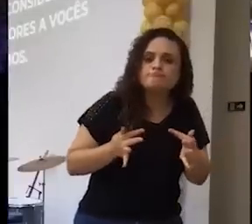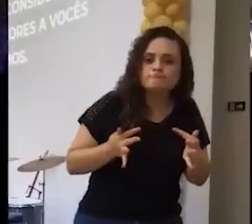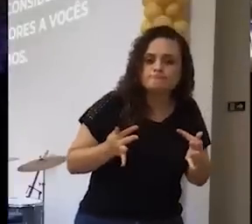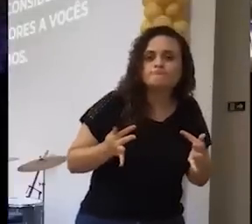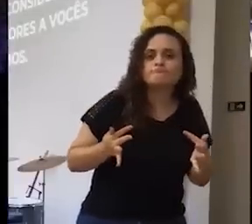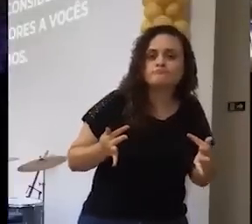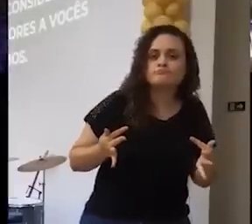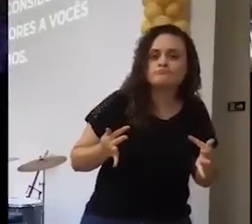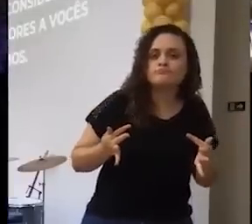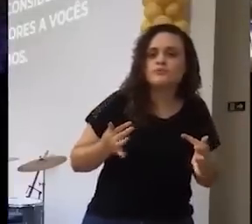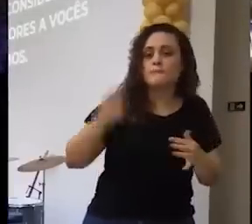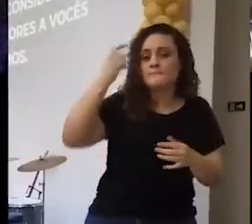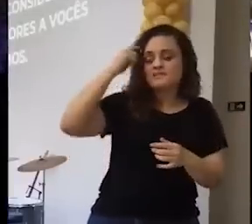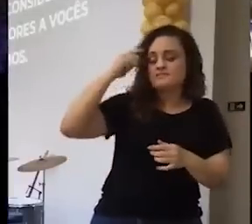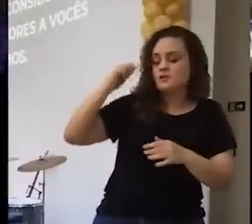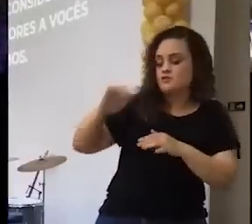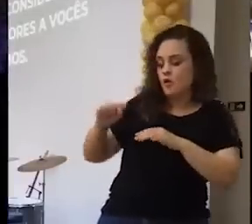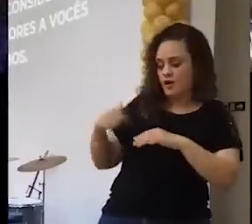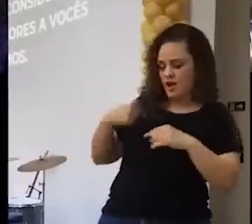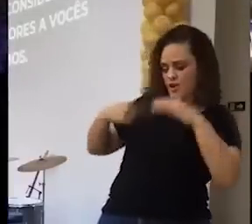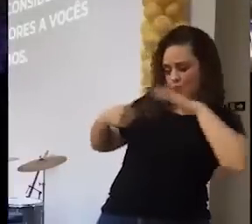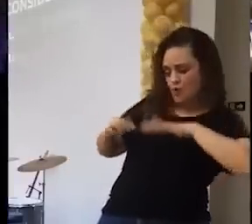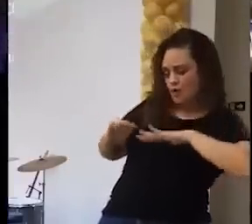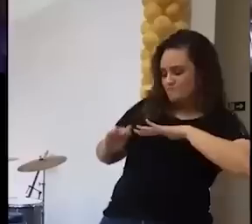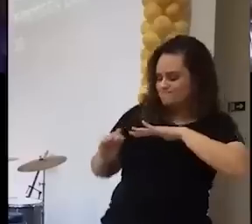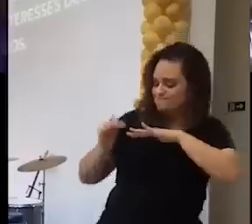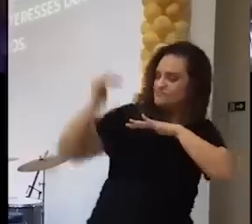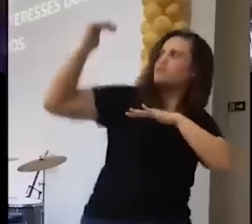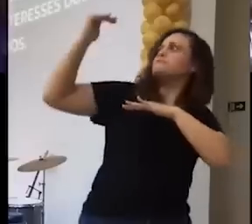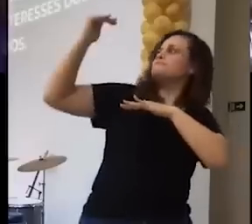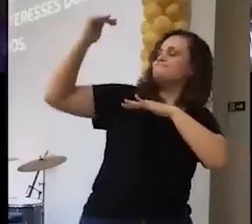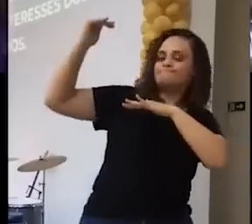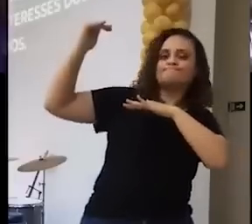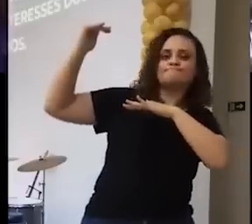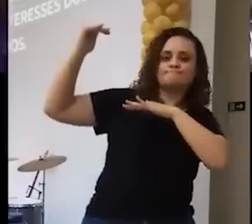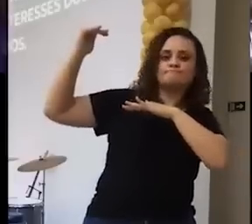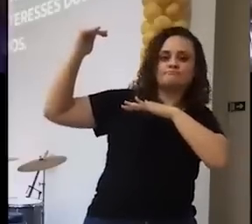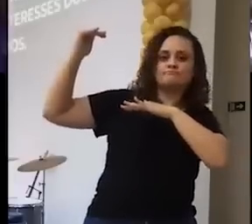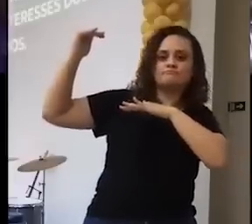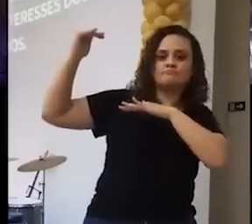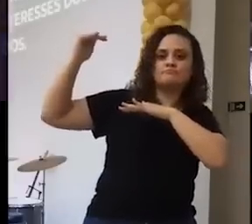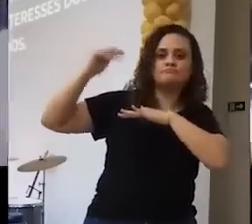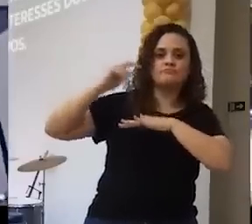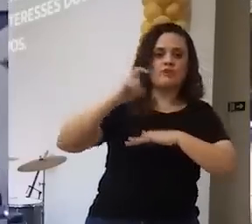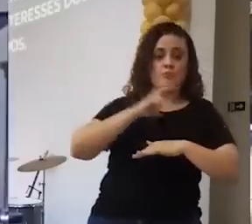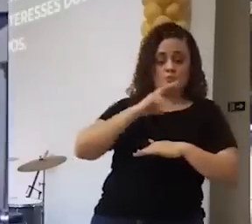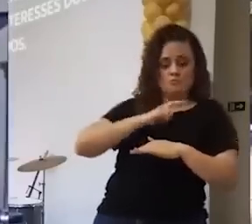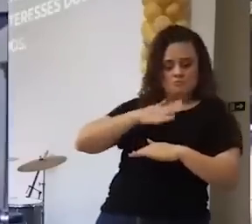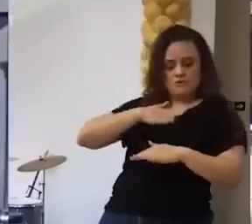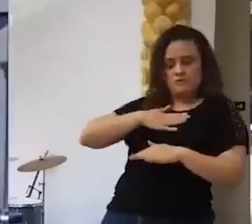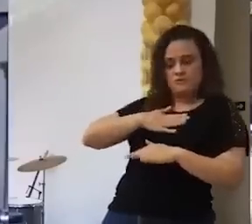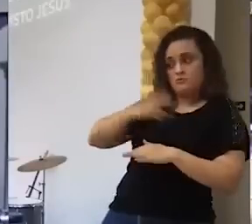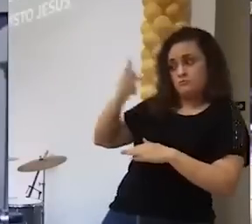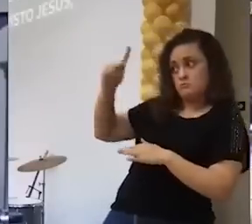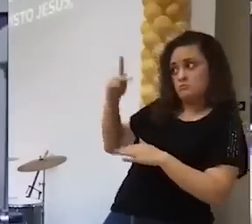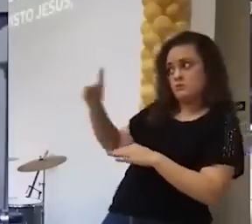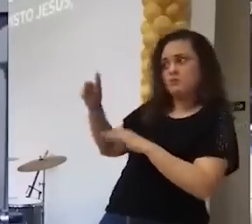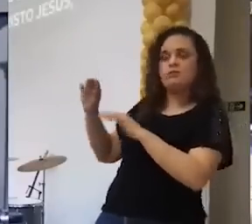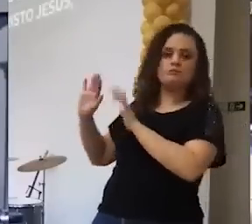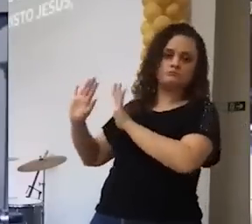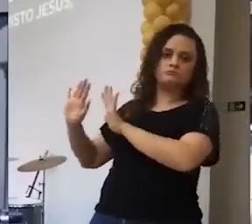superior a si mesmo. Não tem visto o que é propriamente seu, senão também cada qual que é dos outros. Tende em